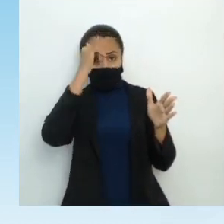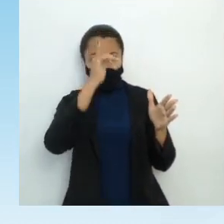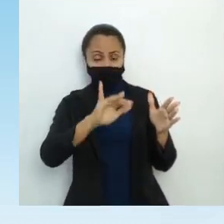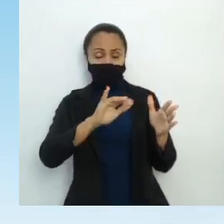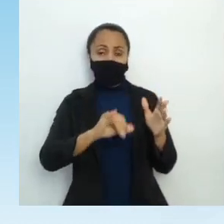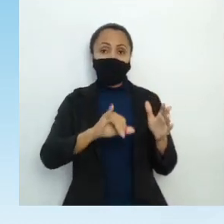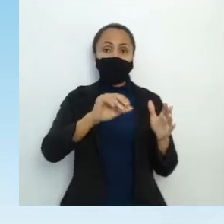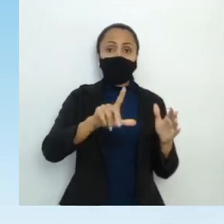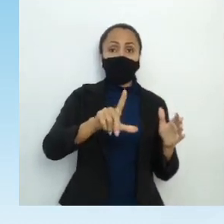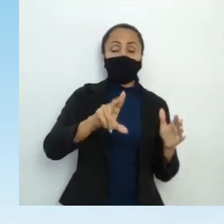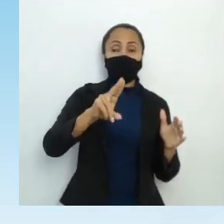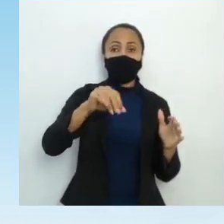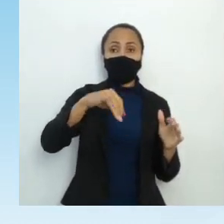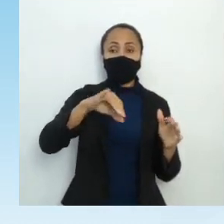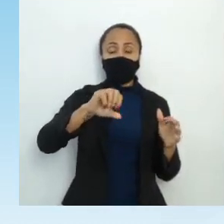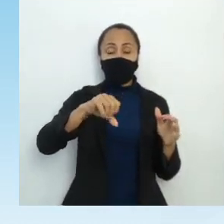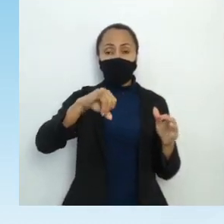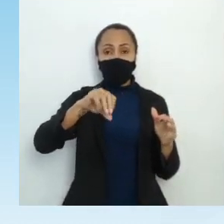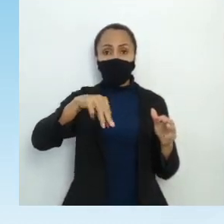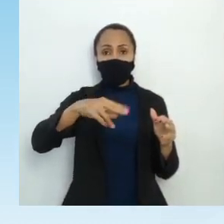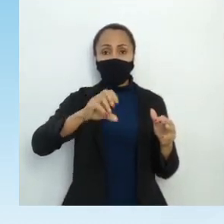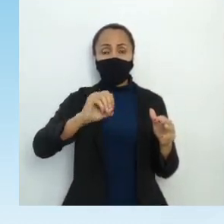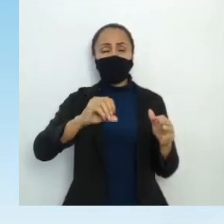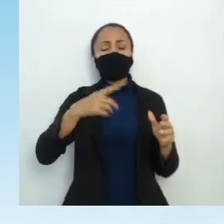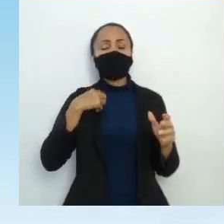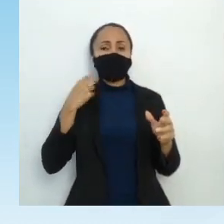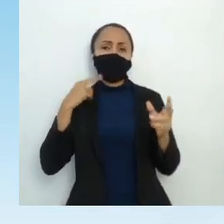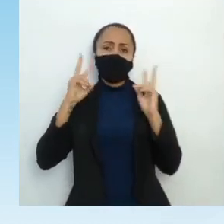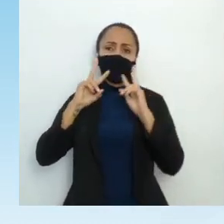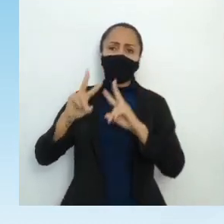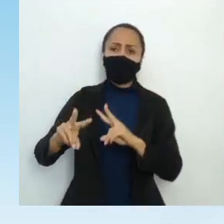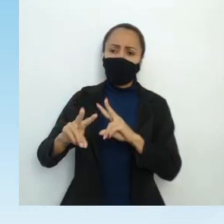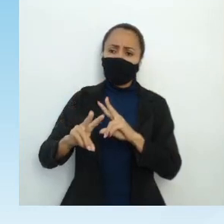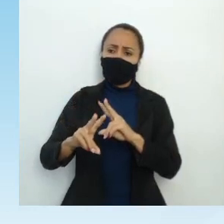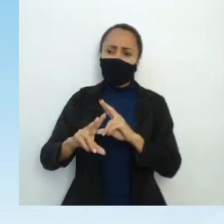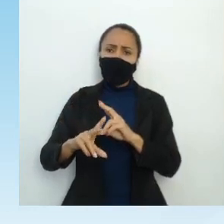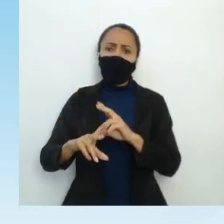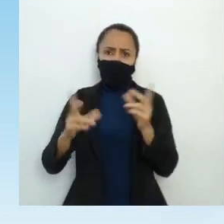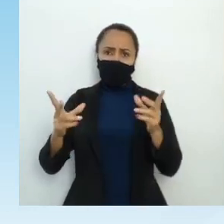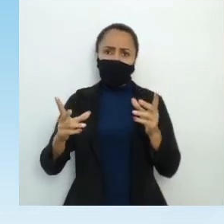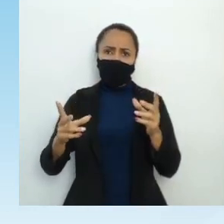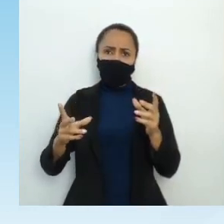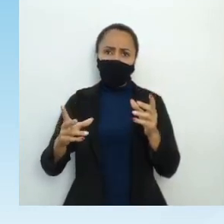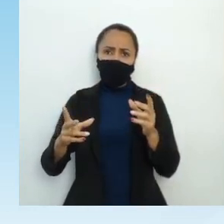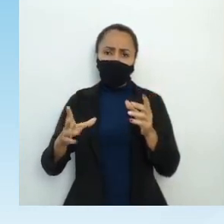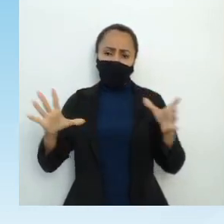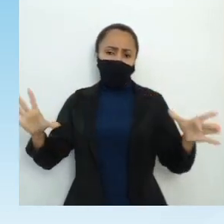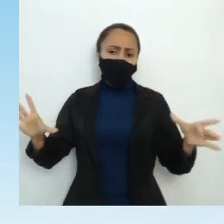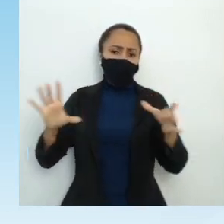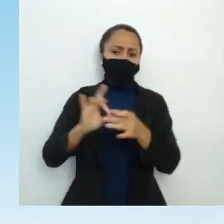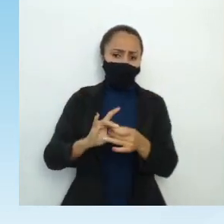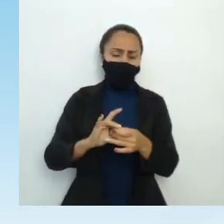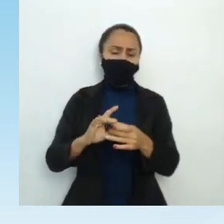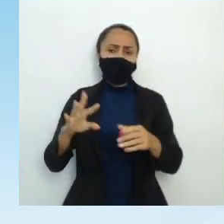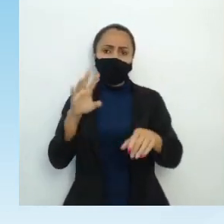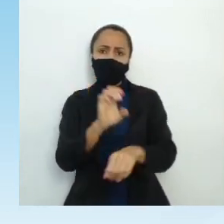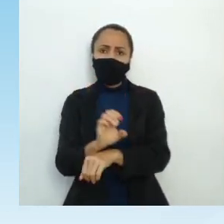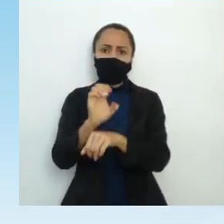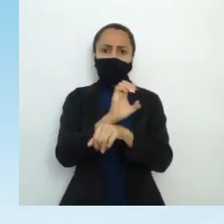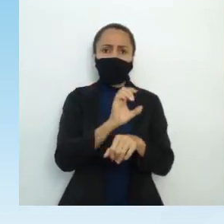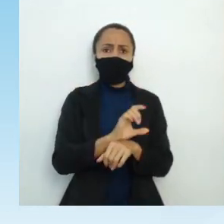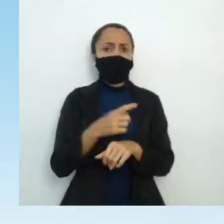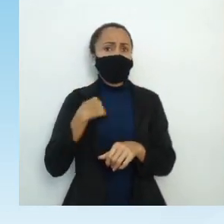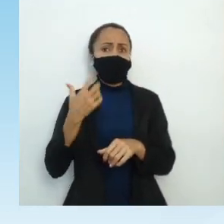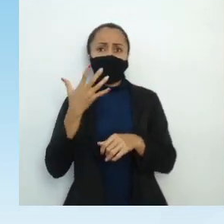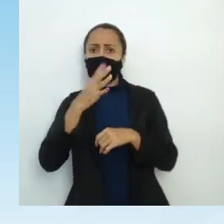iluminismo, porque o iluminismo sempre viu o mercantilismo vinculado ao Estado, vinculado ao monarca. E ele não queria essa